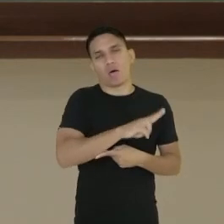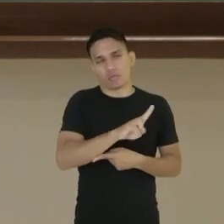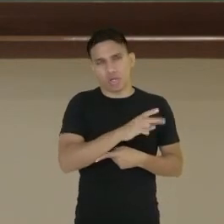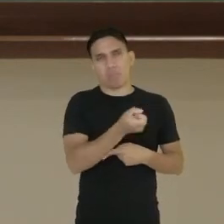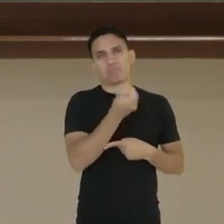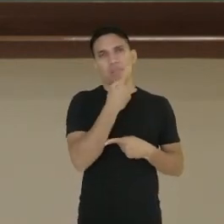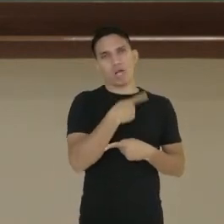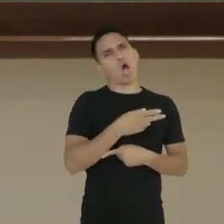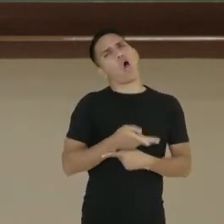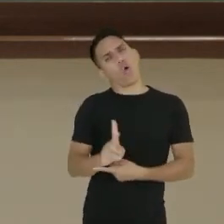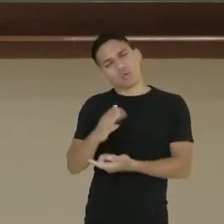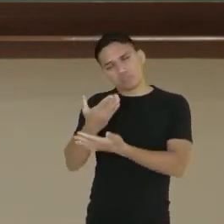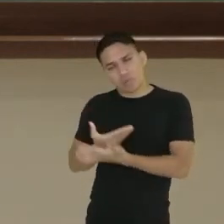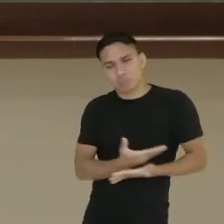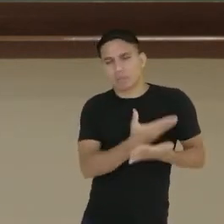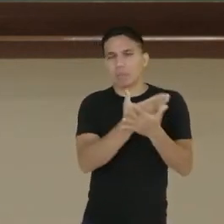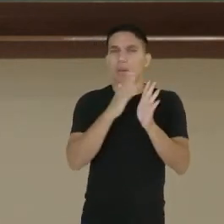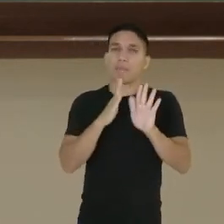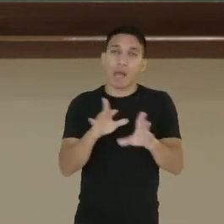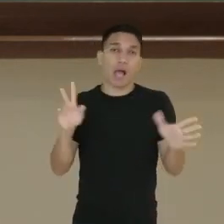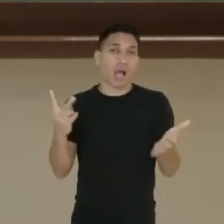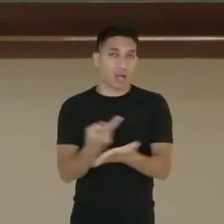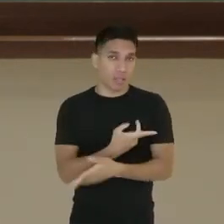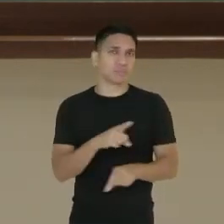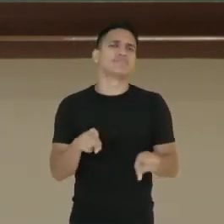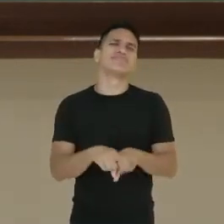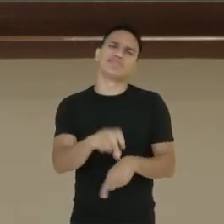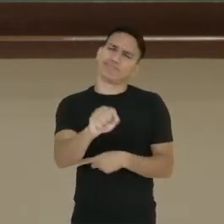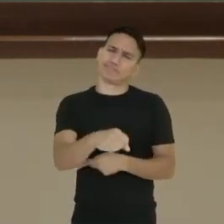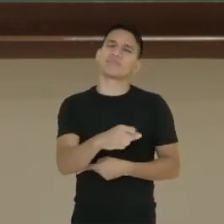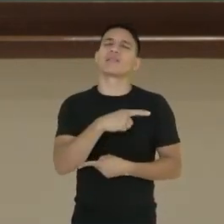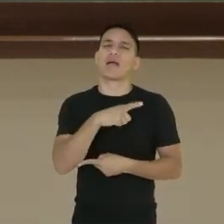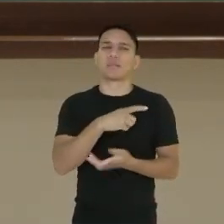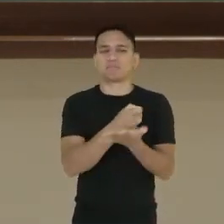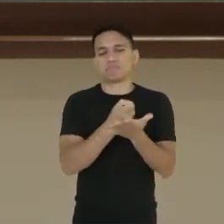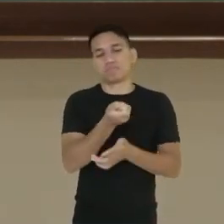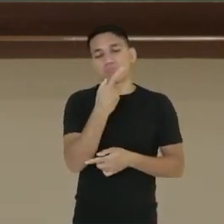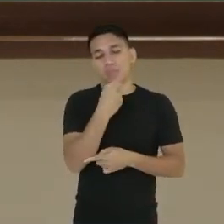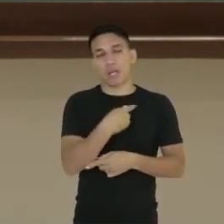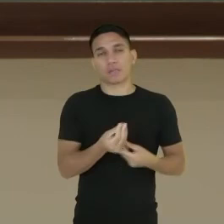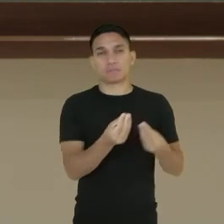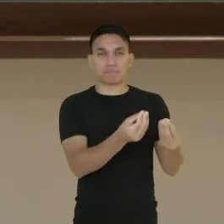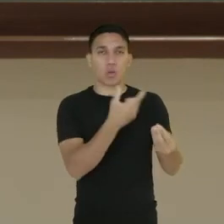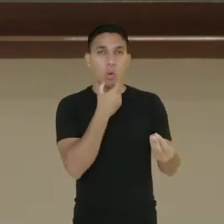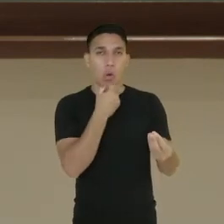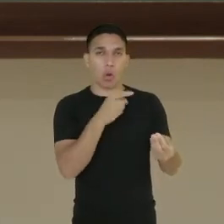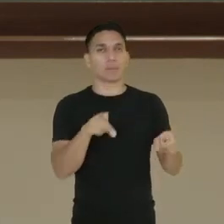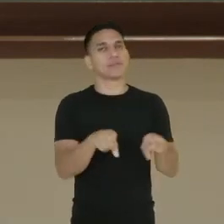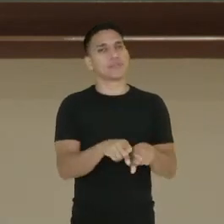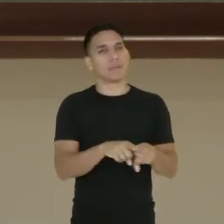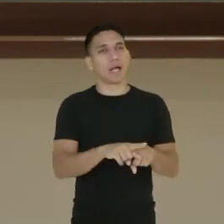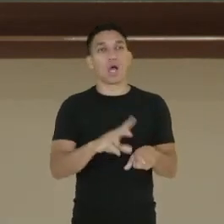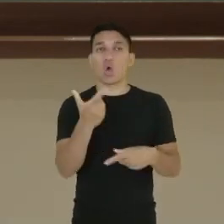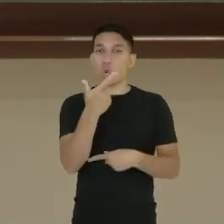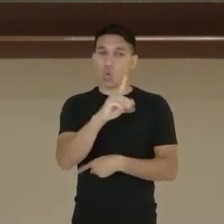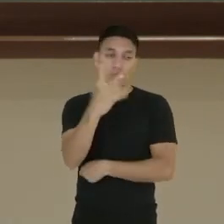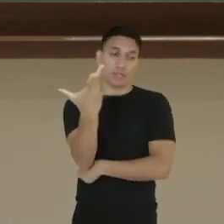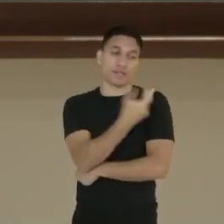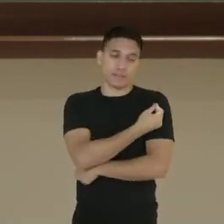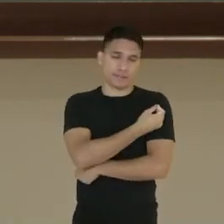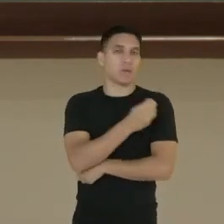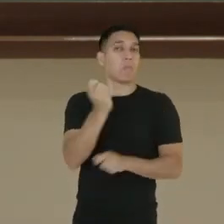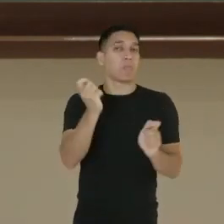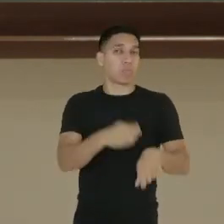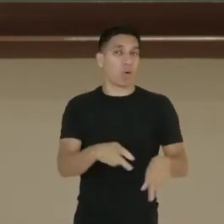estudos, mas sim, existe a pílula anticoncepcional masculina, né? Também existe a injeção, vai poder